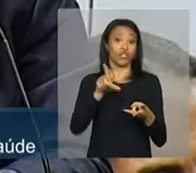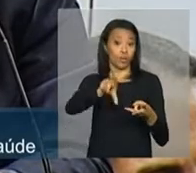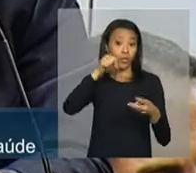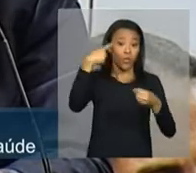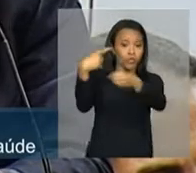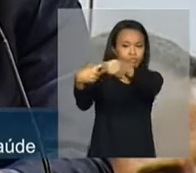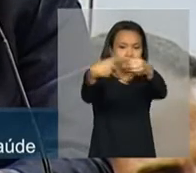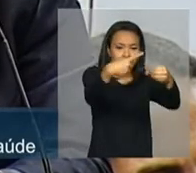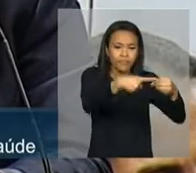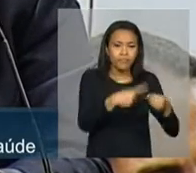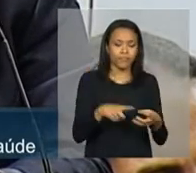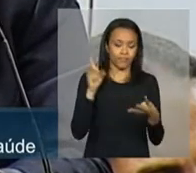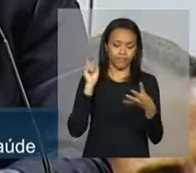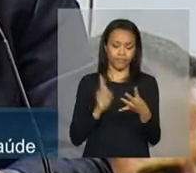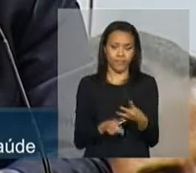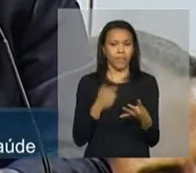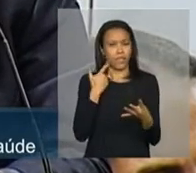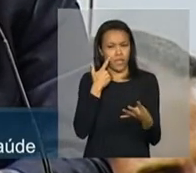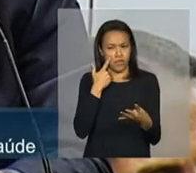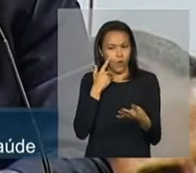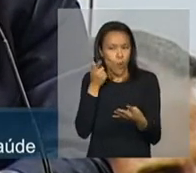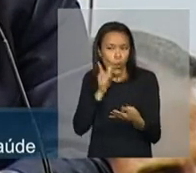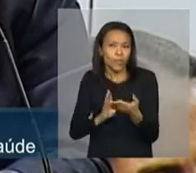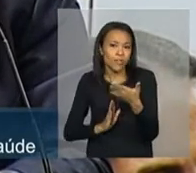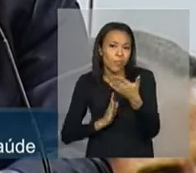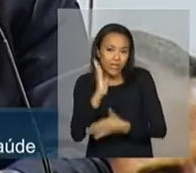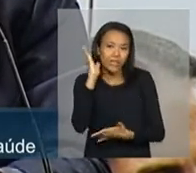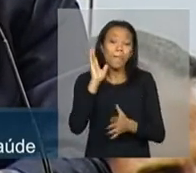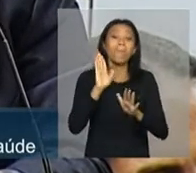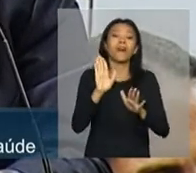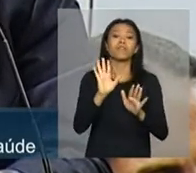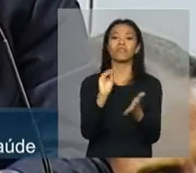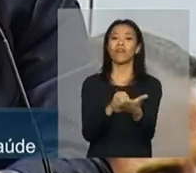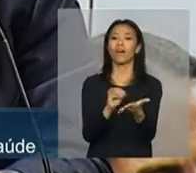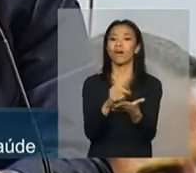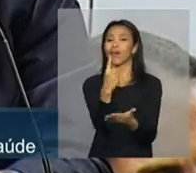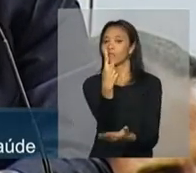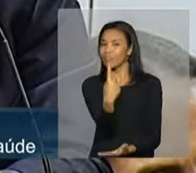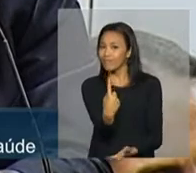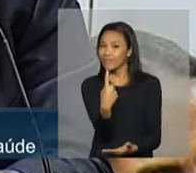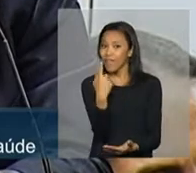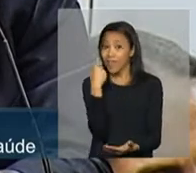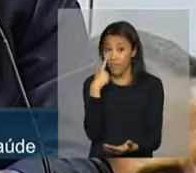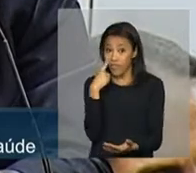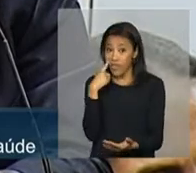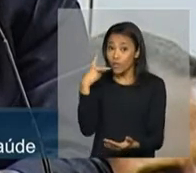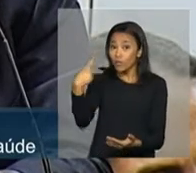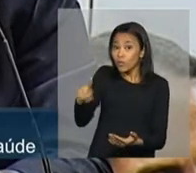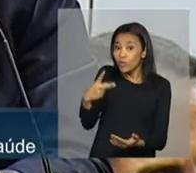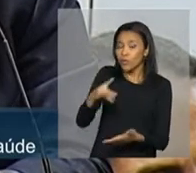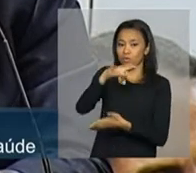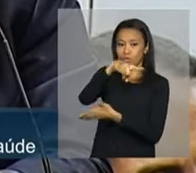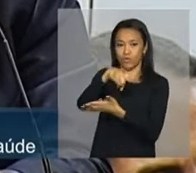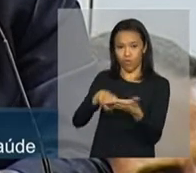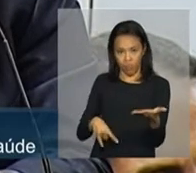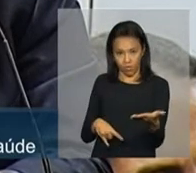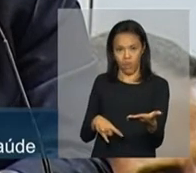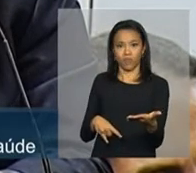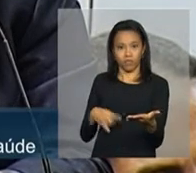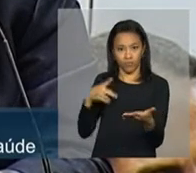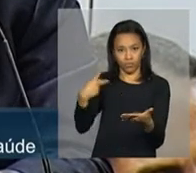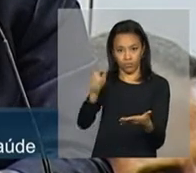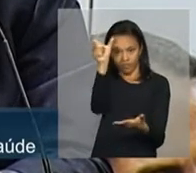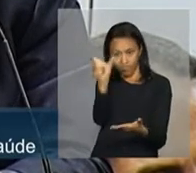município homologou A escolha é feita mas ainda tá faltando realizar a validação documental e